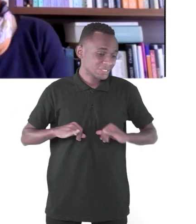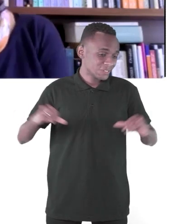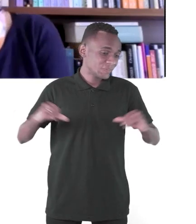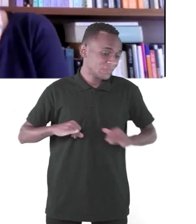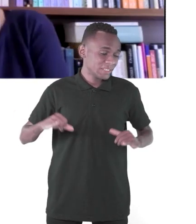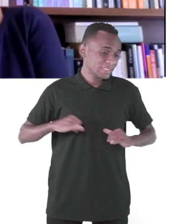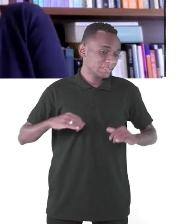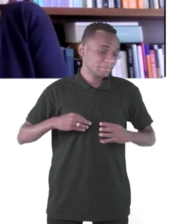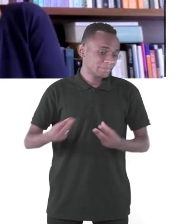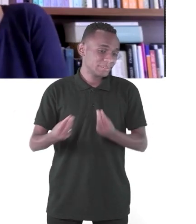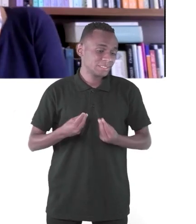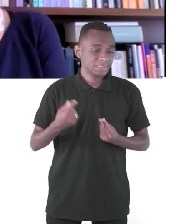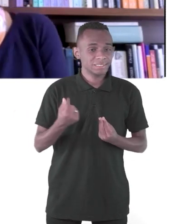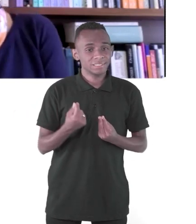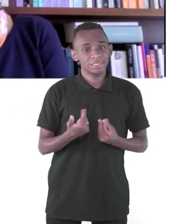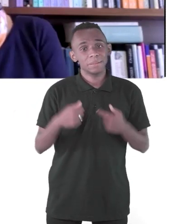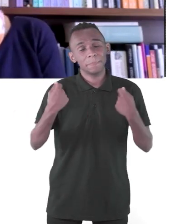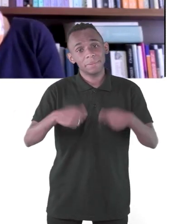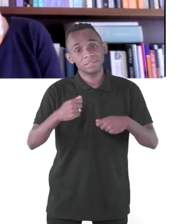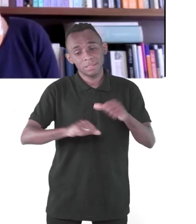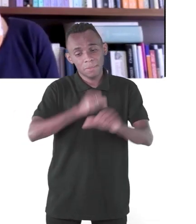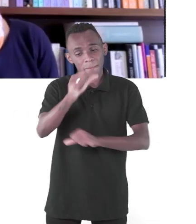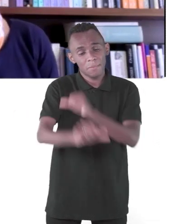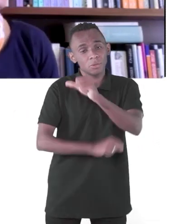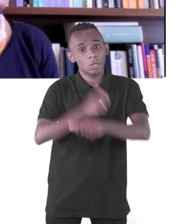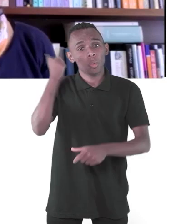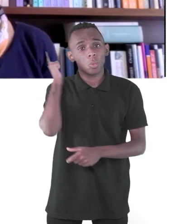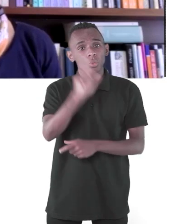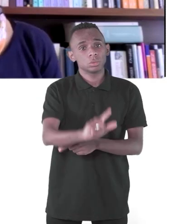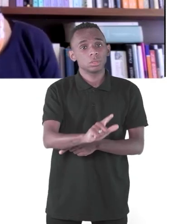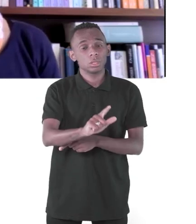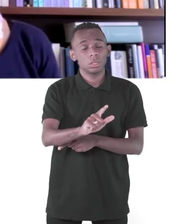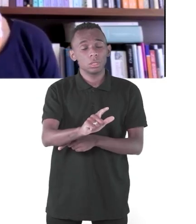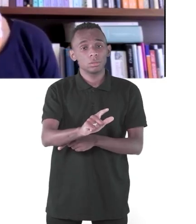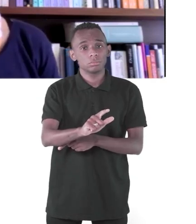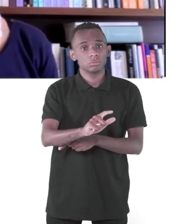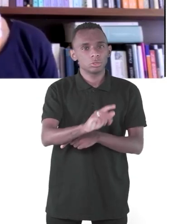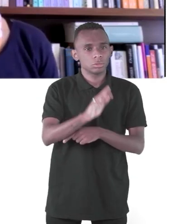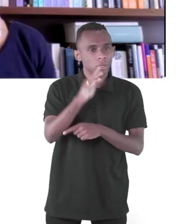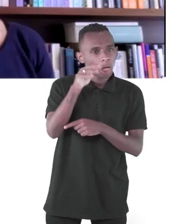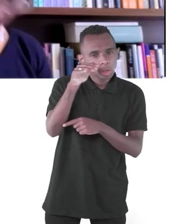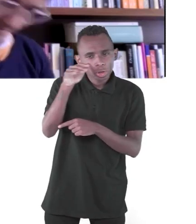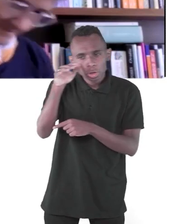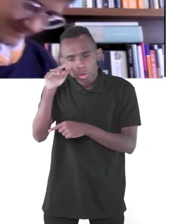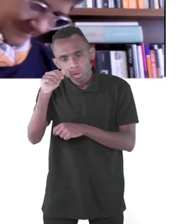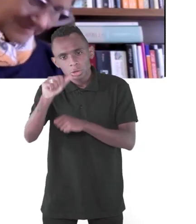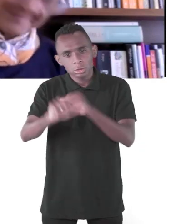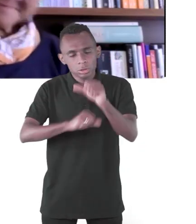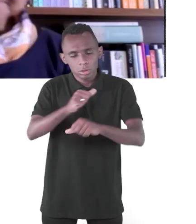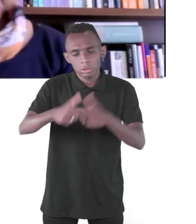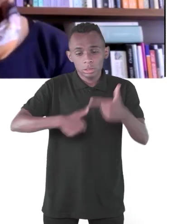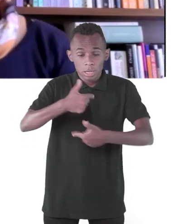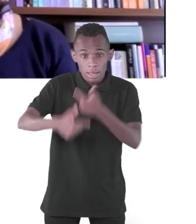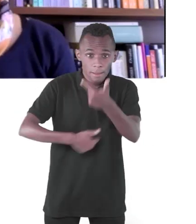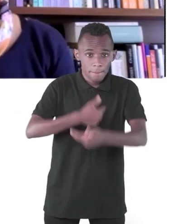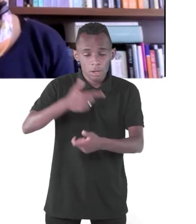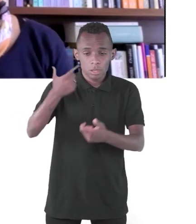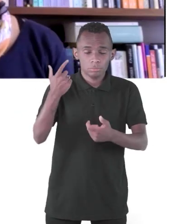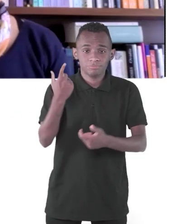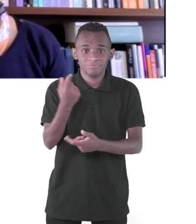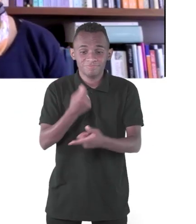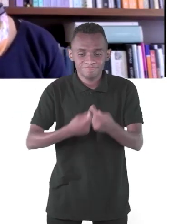Que sofrimento, meu Deus do céu. Tem que dar um jeito da gente conseguir transportar a criação